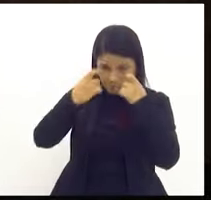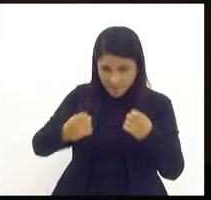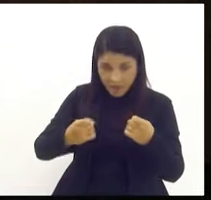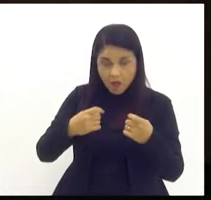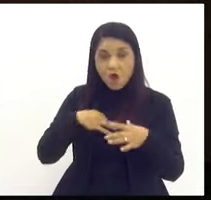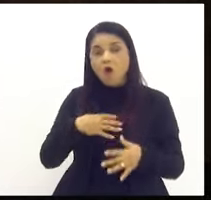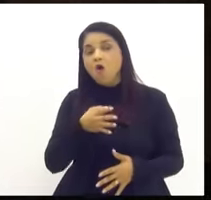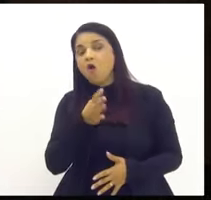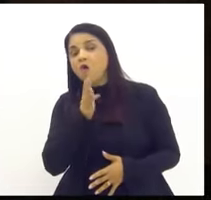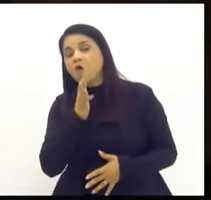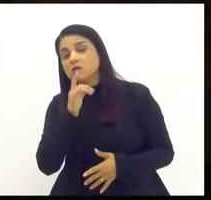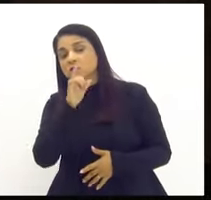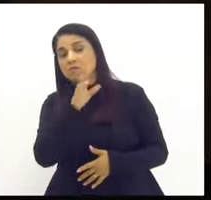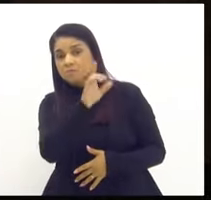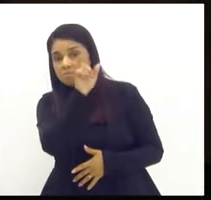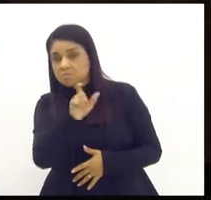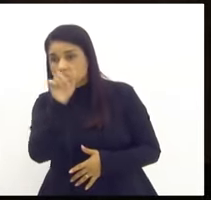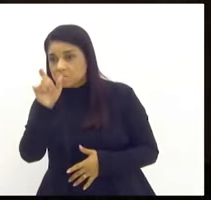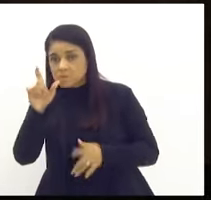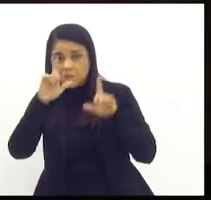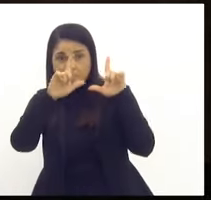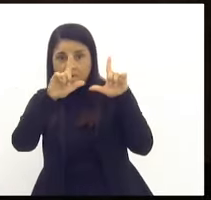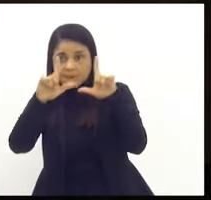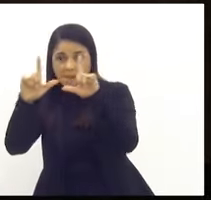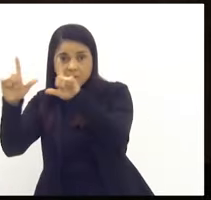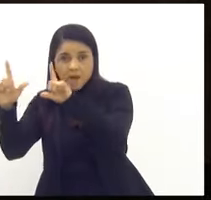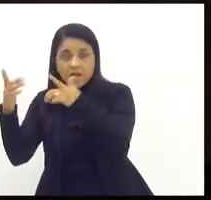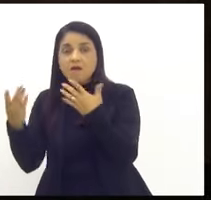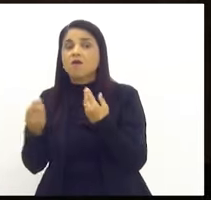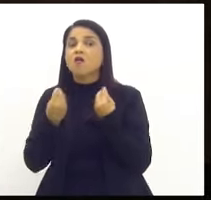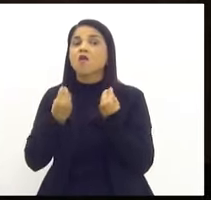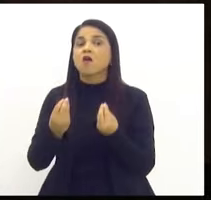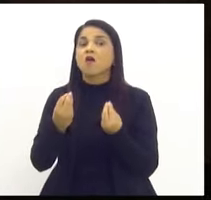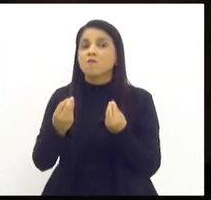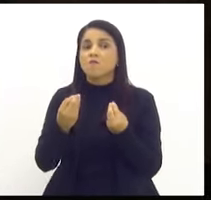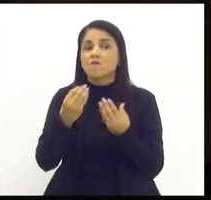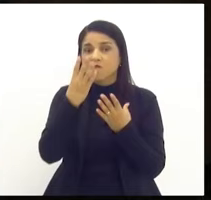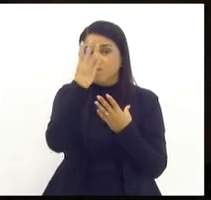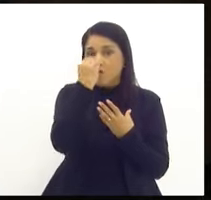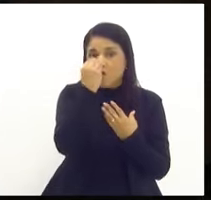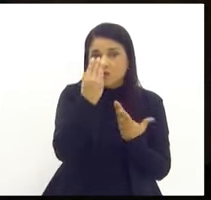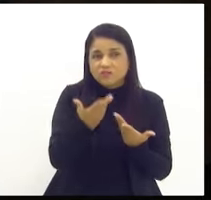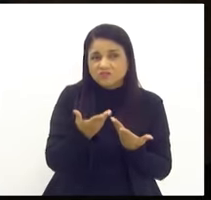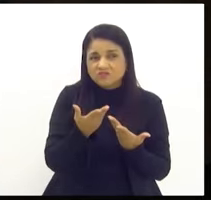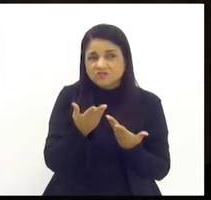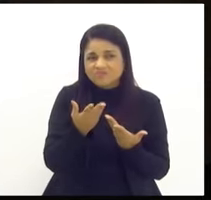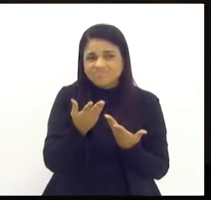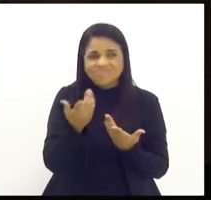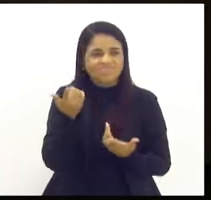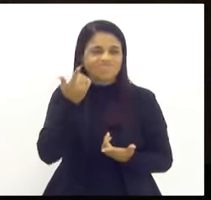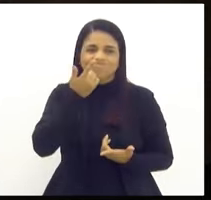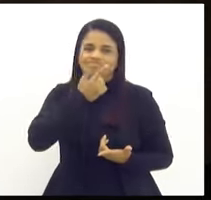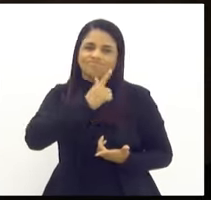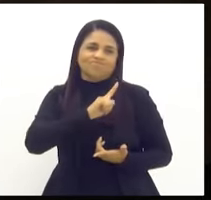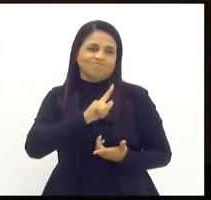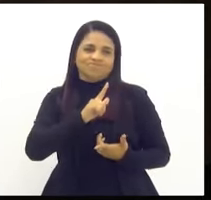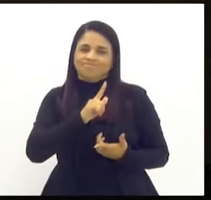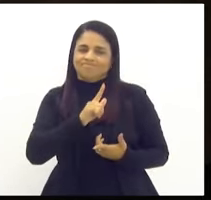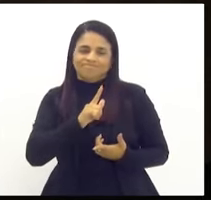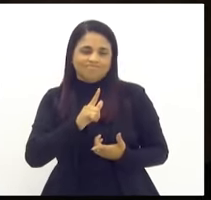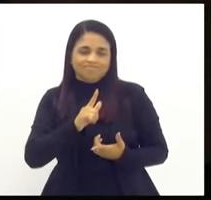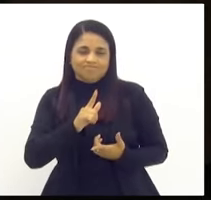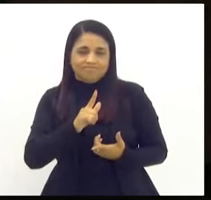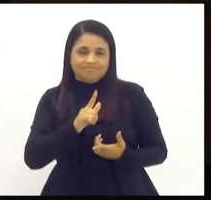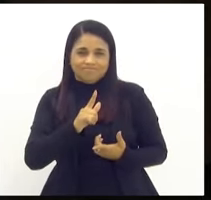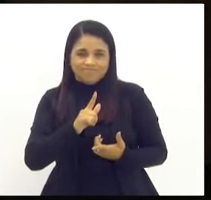que reconhecer alguém essa pessoa não consegue na complexidade da situação